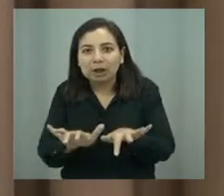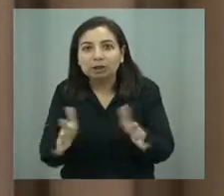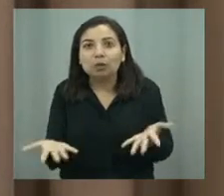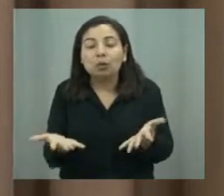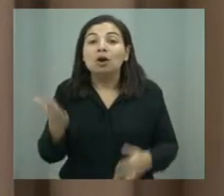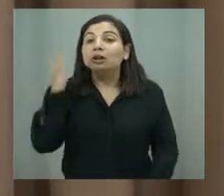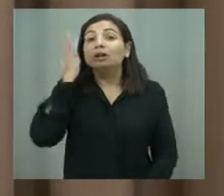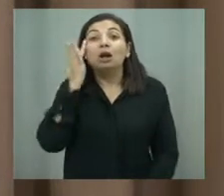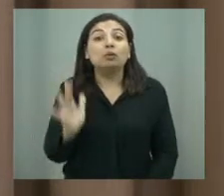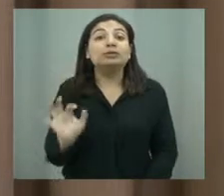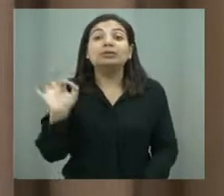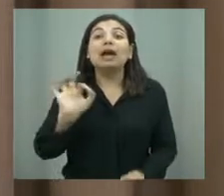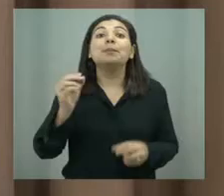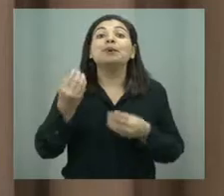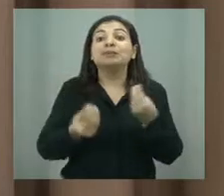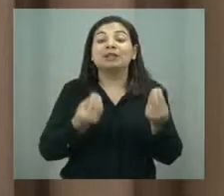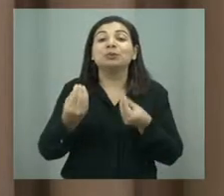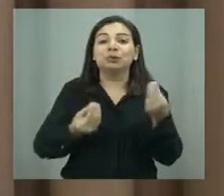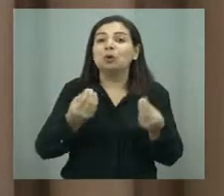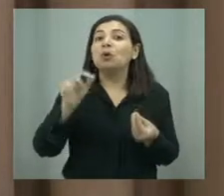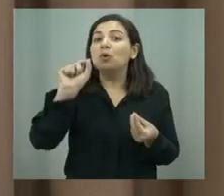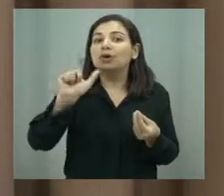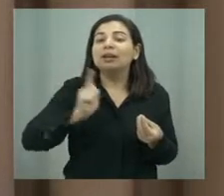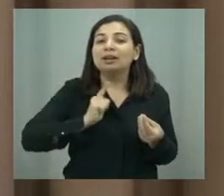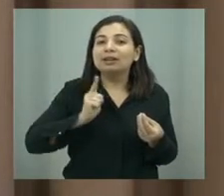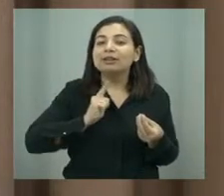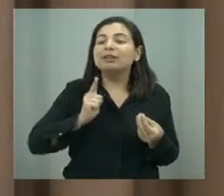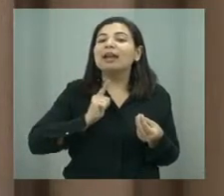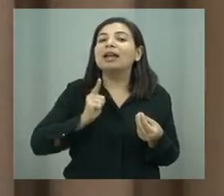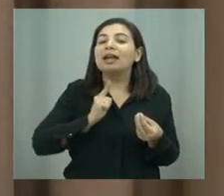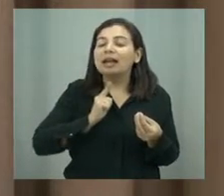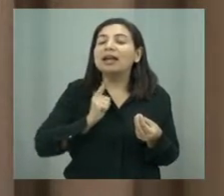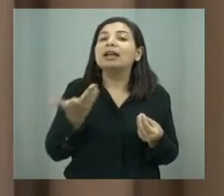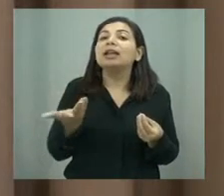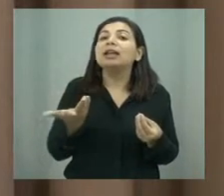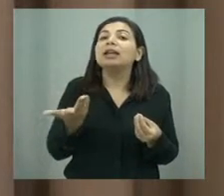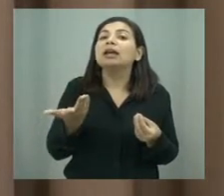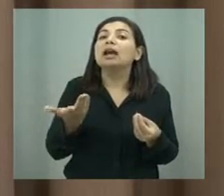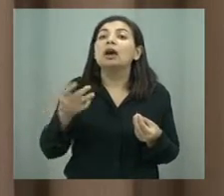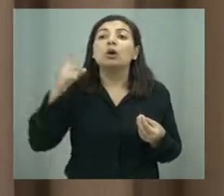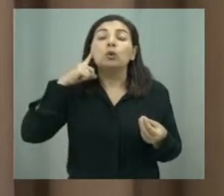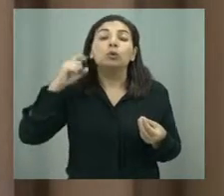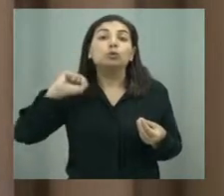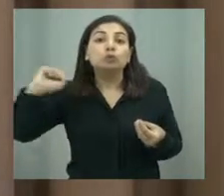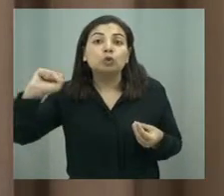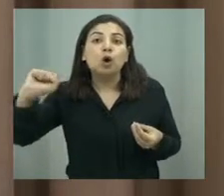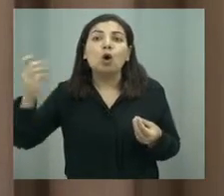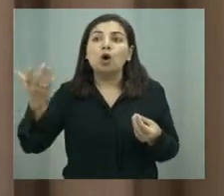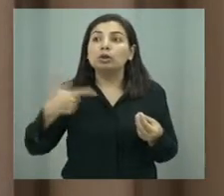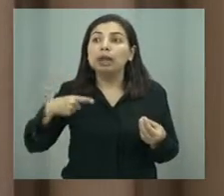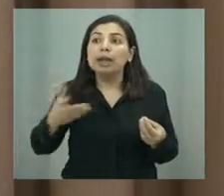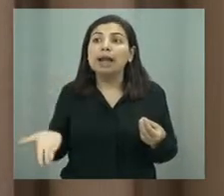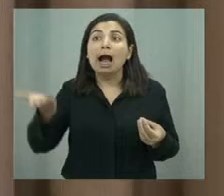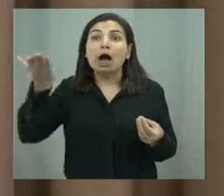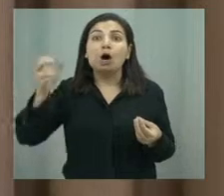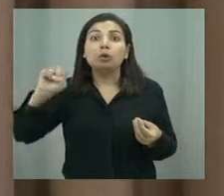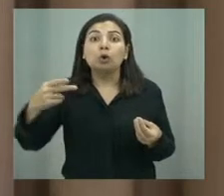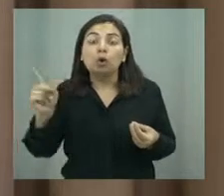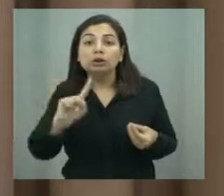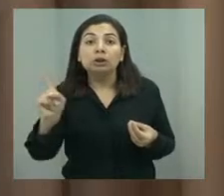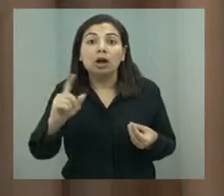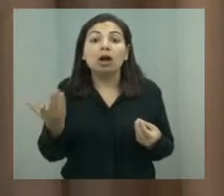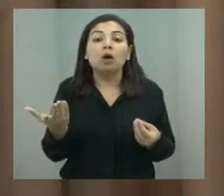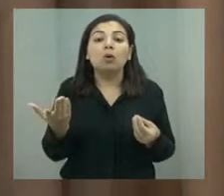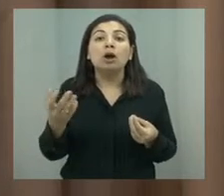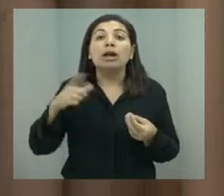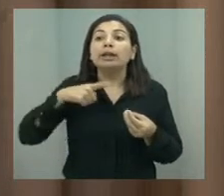fica exposta continuamente, porque o que eu estava dizendo que tanto depende da intensidade do som, como da quantidade de tempo que você passa exposto